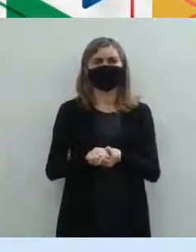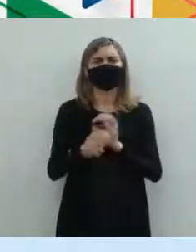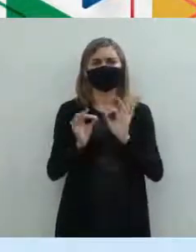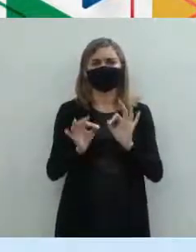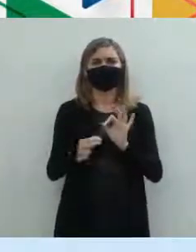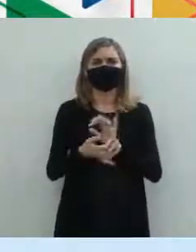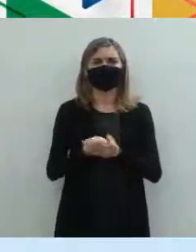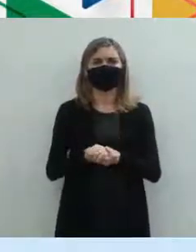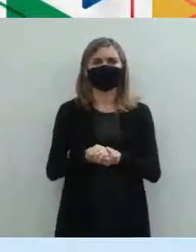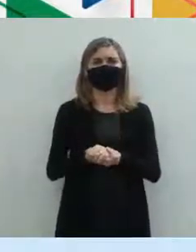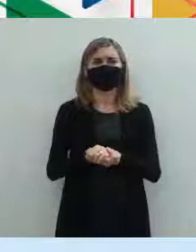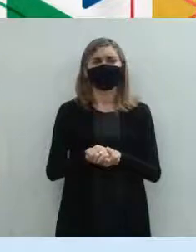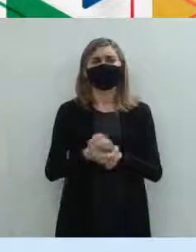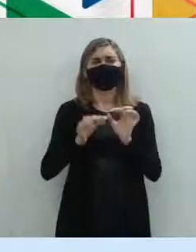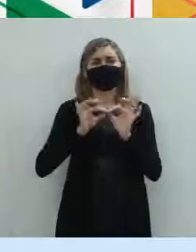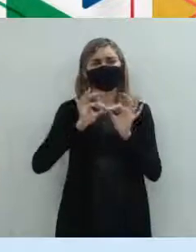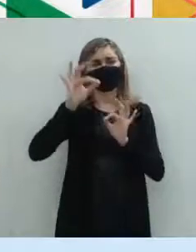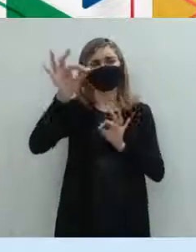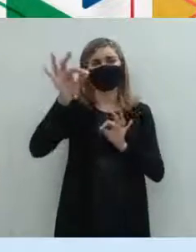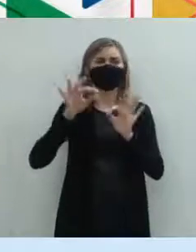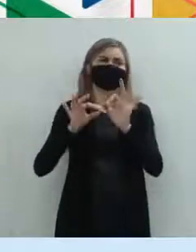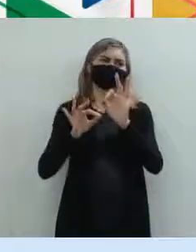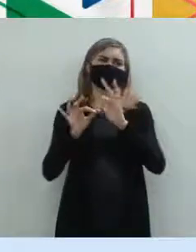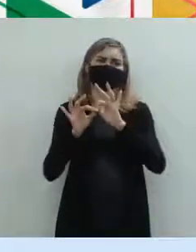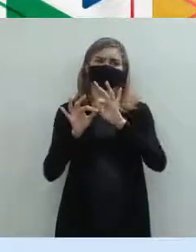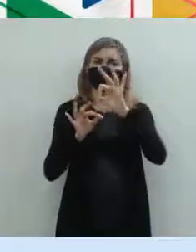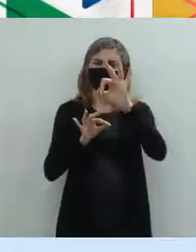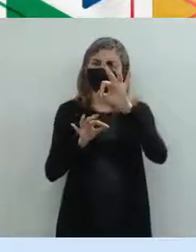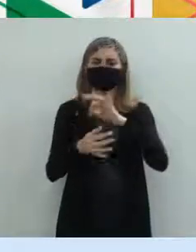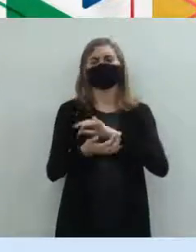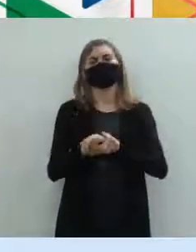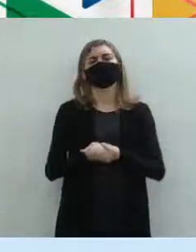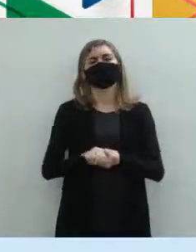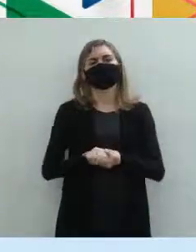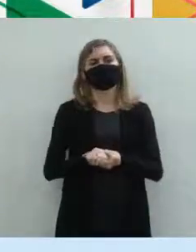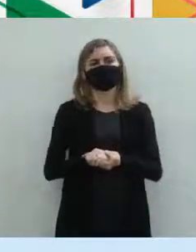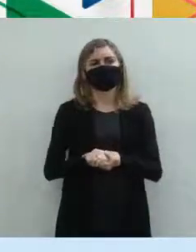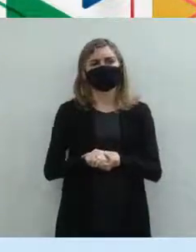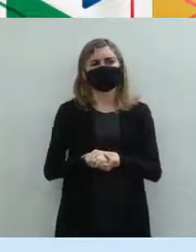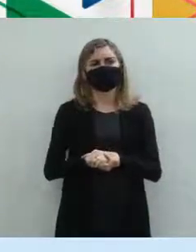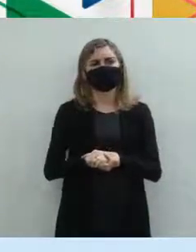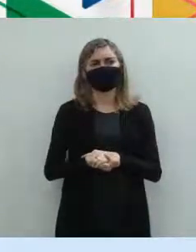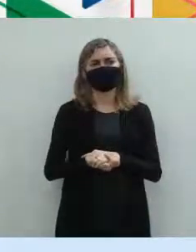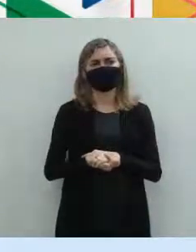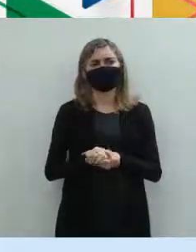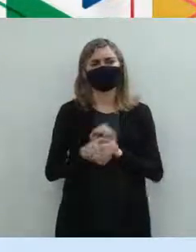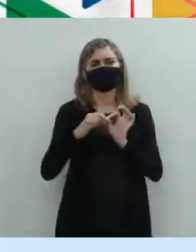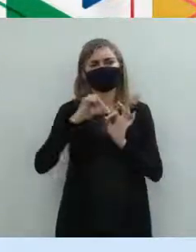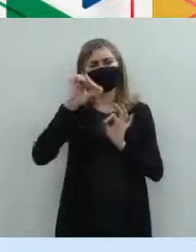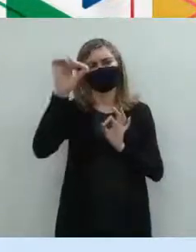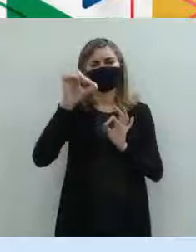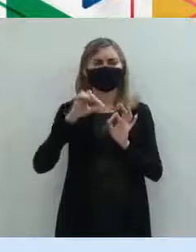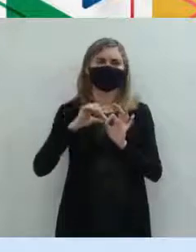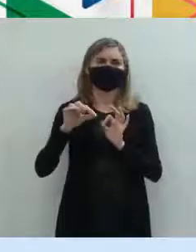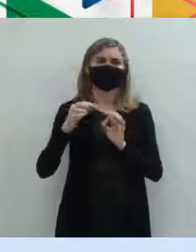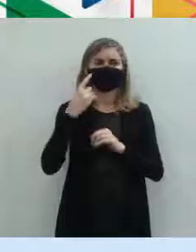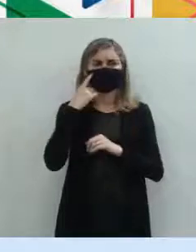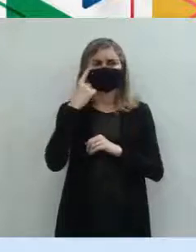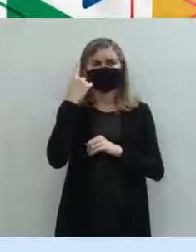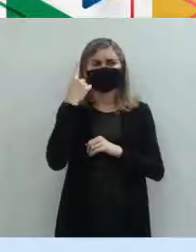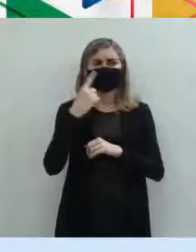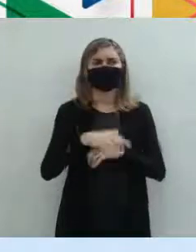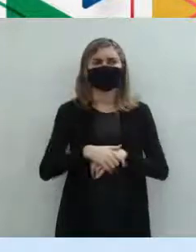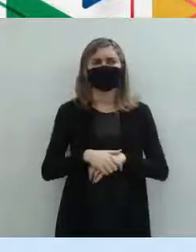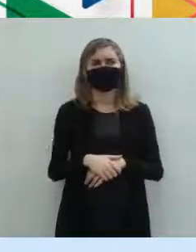Certo? Agora a gente vai ligar os vértices desse quadradinho. Olha lá. Ligamos em cima. Ligamos do